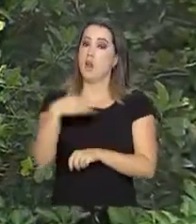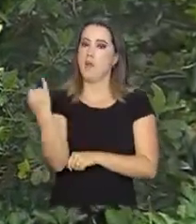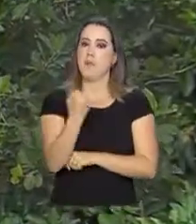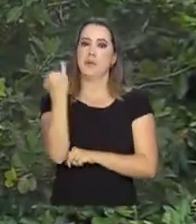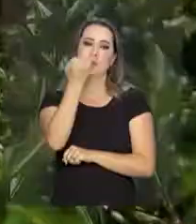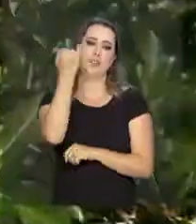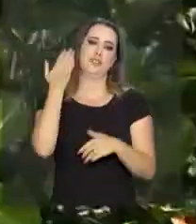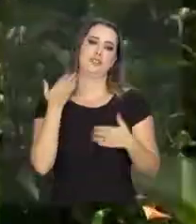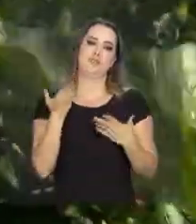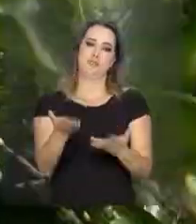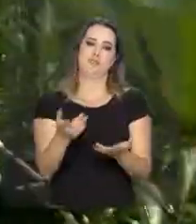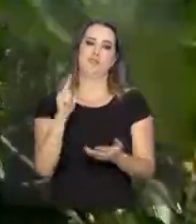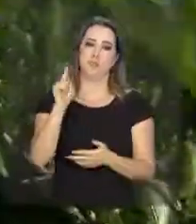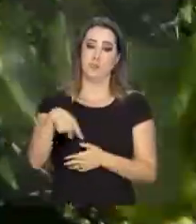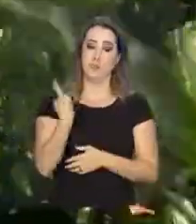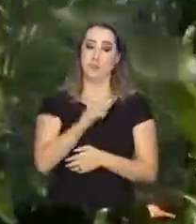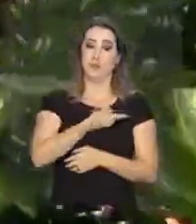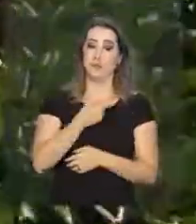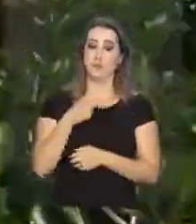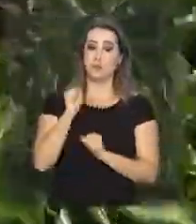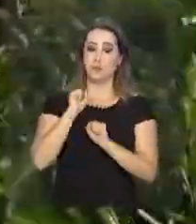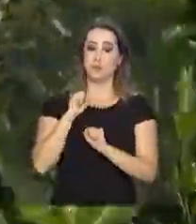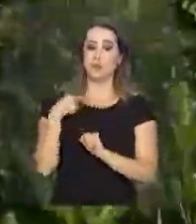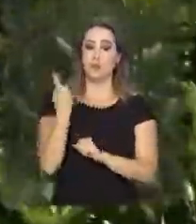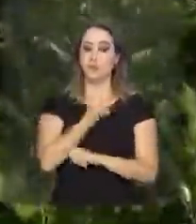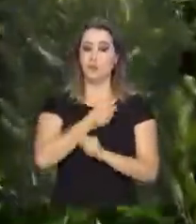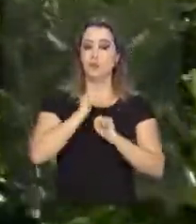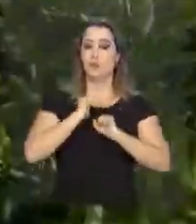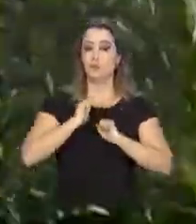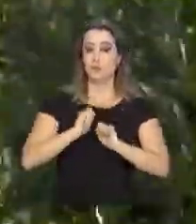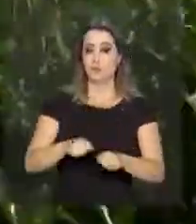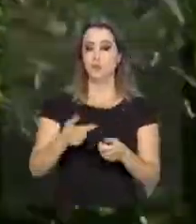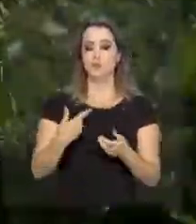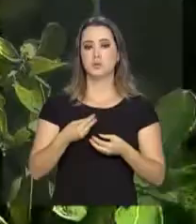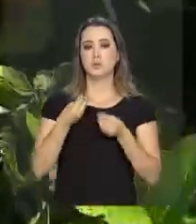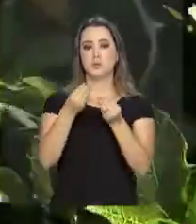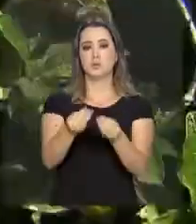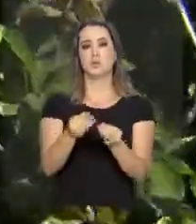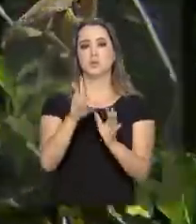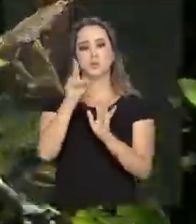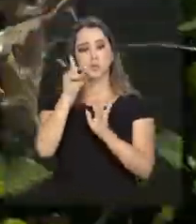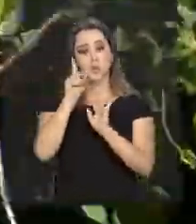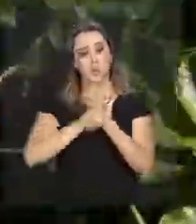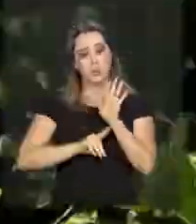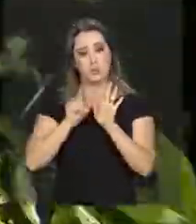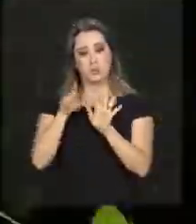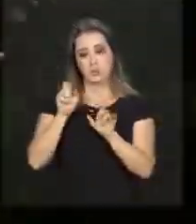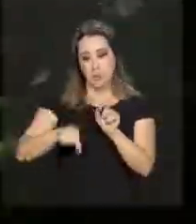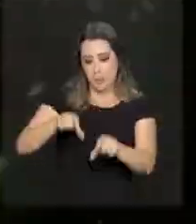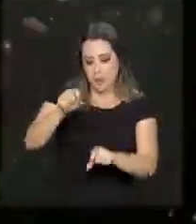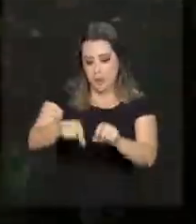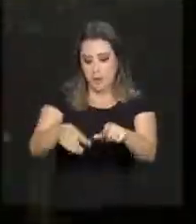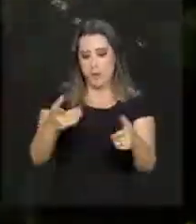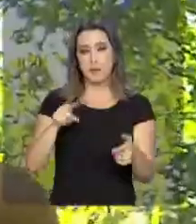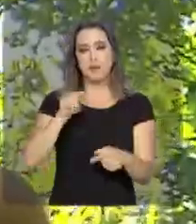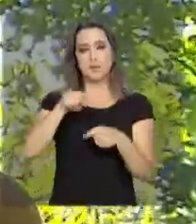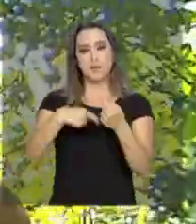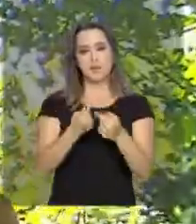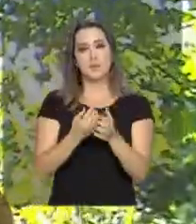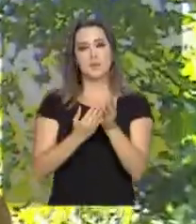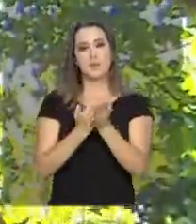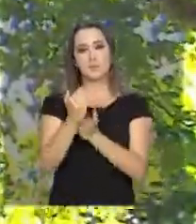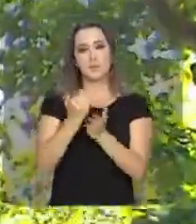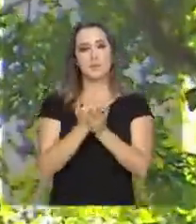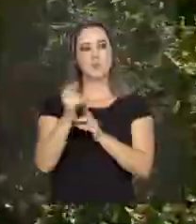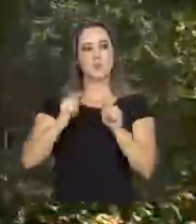importante. Então, isso deixa com que a gente possa ter a garantia tanto da produção como também de manter o emprego